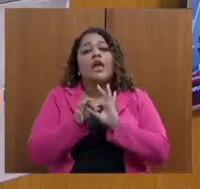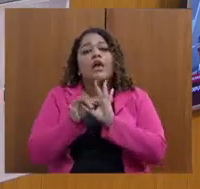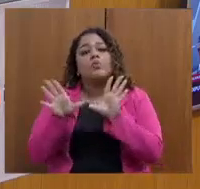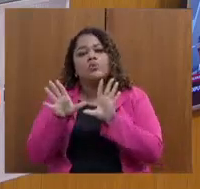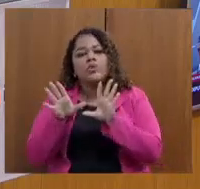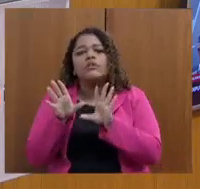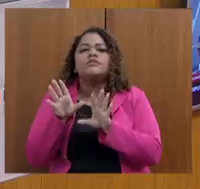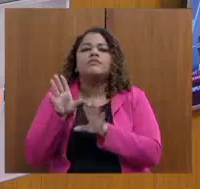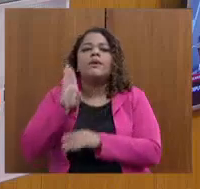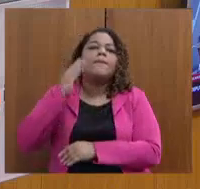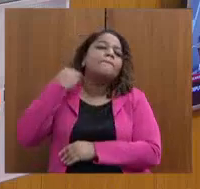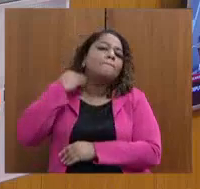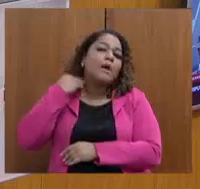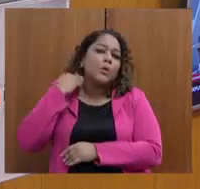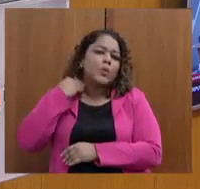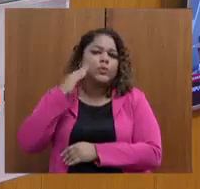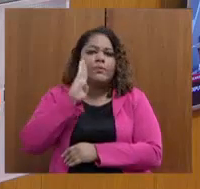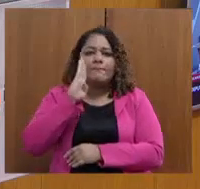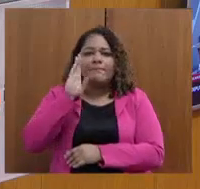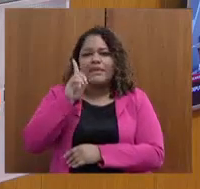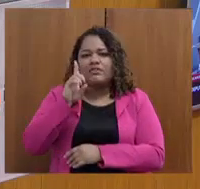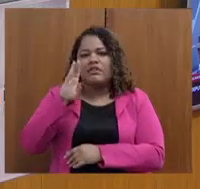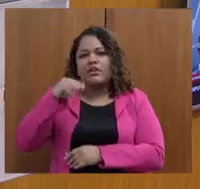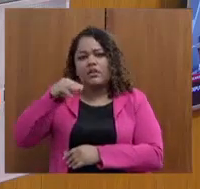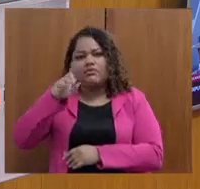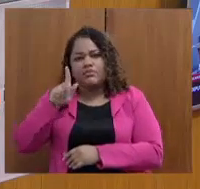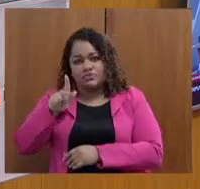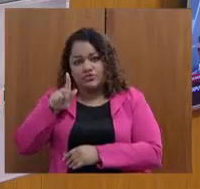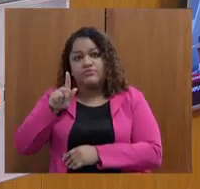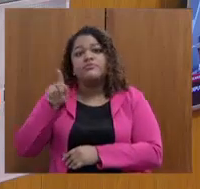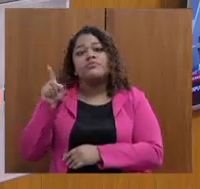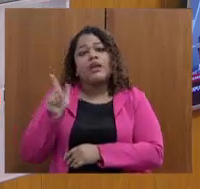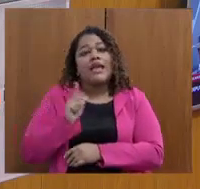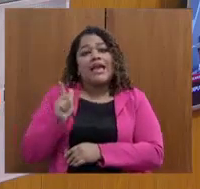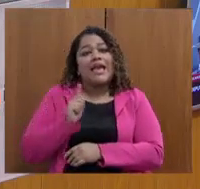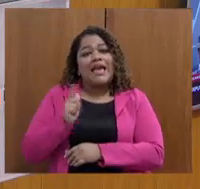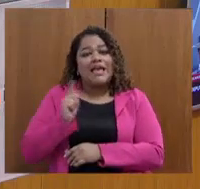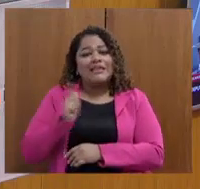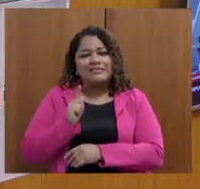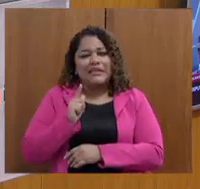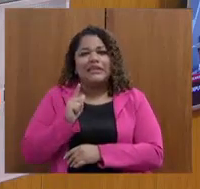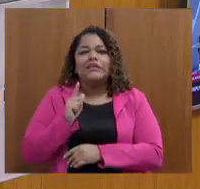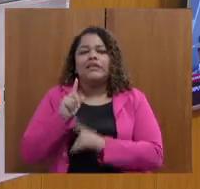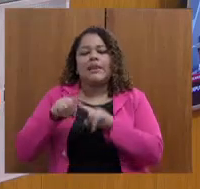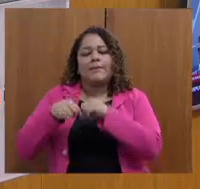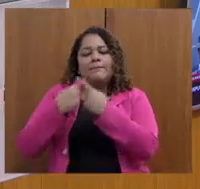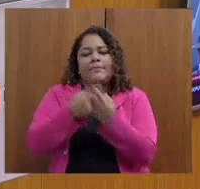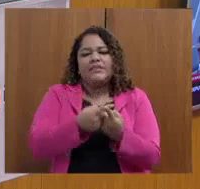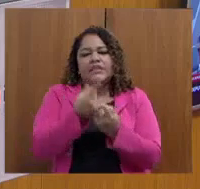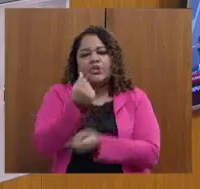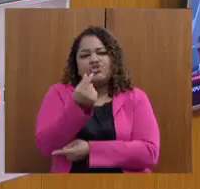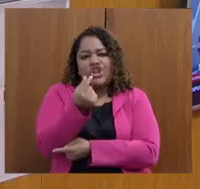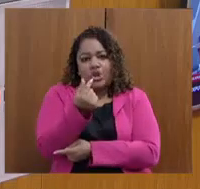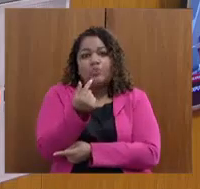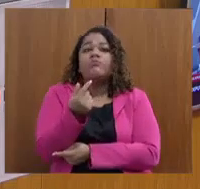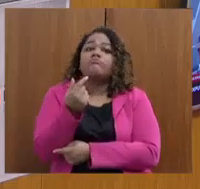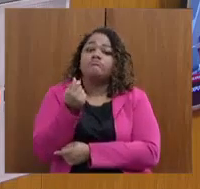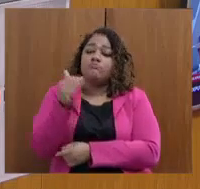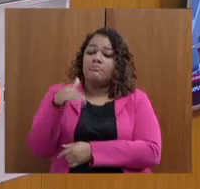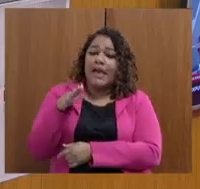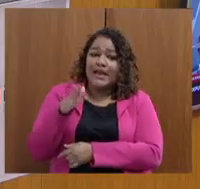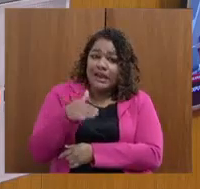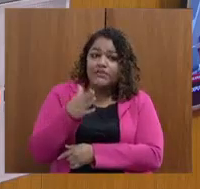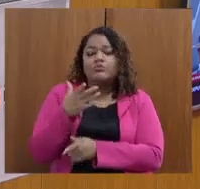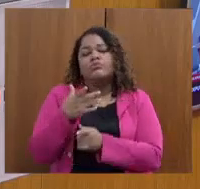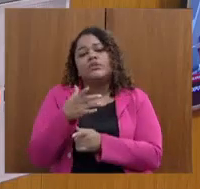a ter essa linha de crédito né é de crédito barata voltada para o meio ambiente